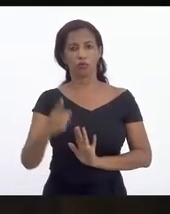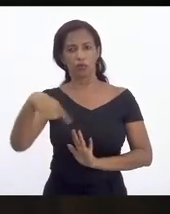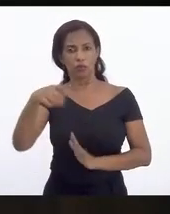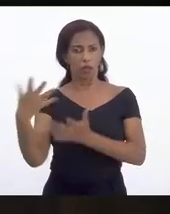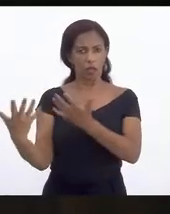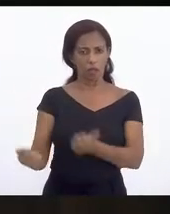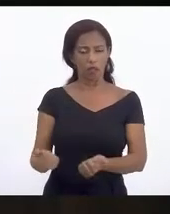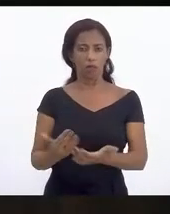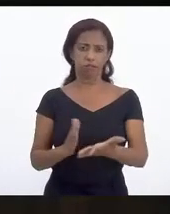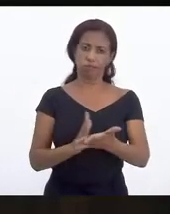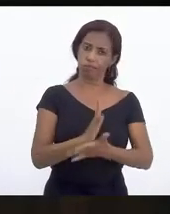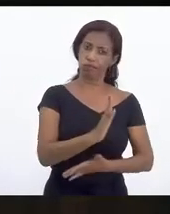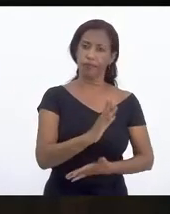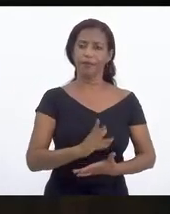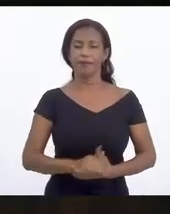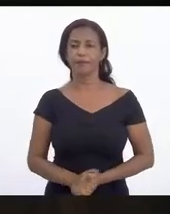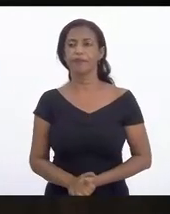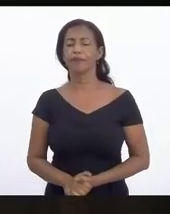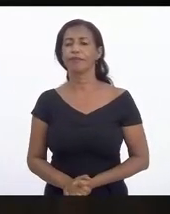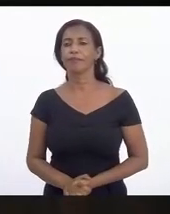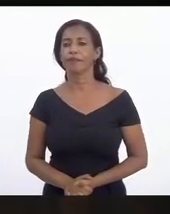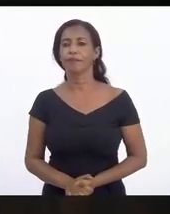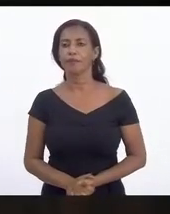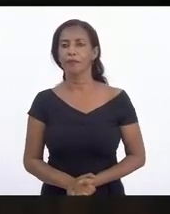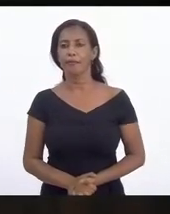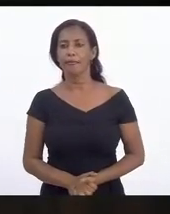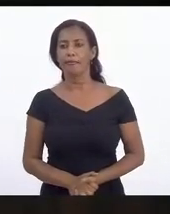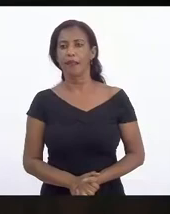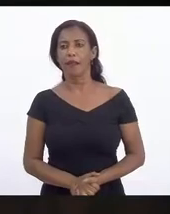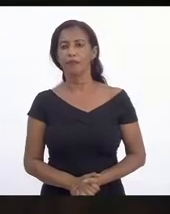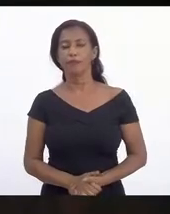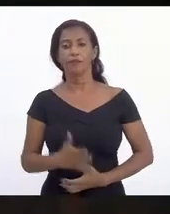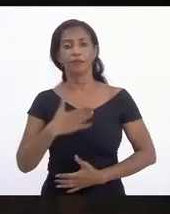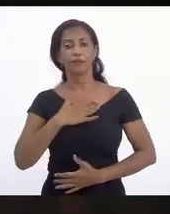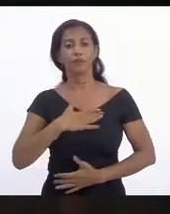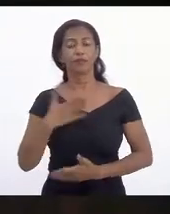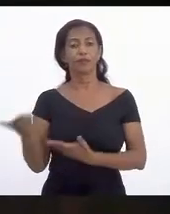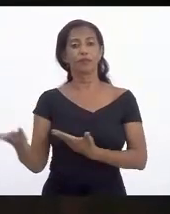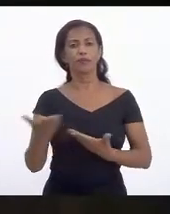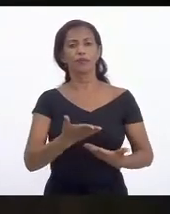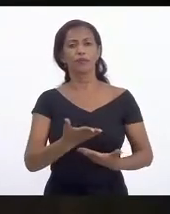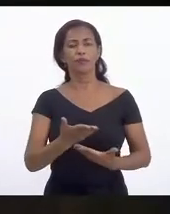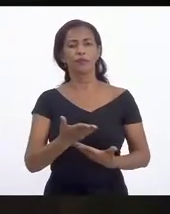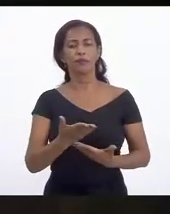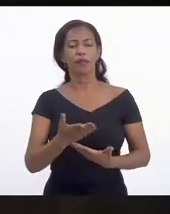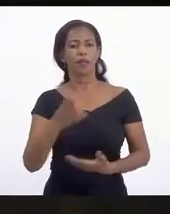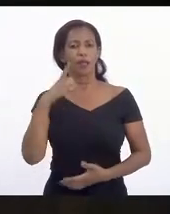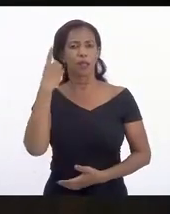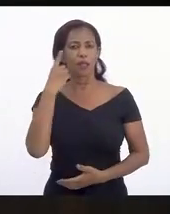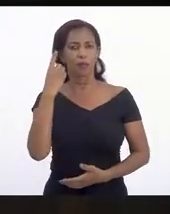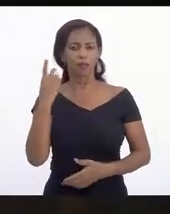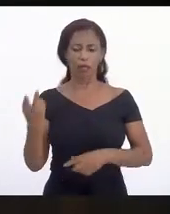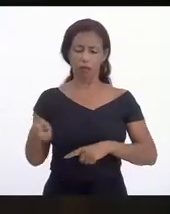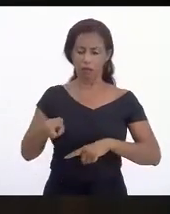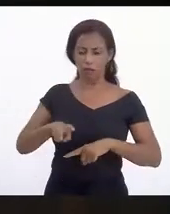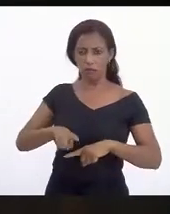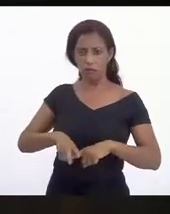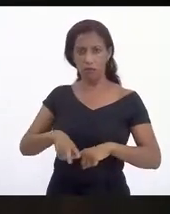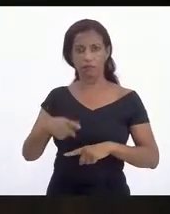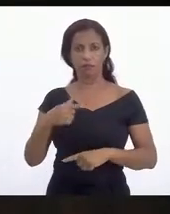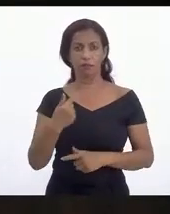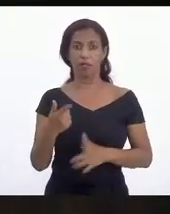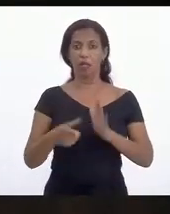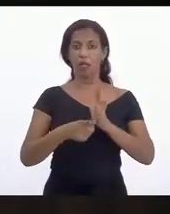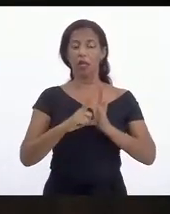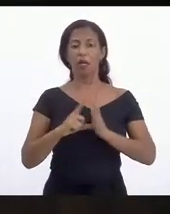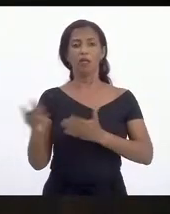aprovam, permaneçam como estão. Aprovado. Gostaria de convidar a deputada Marta Rocha para assumir a presidência.